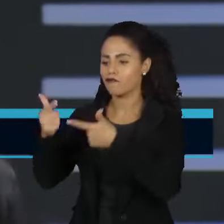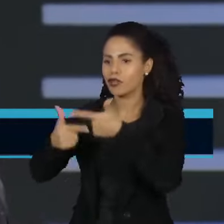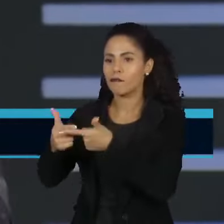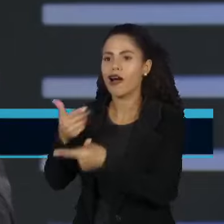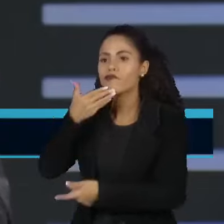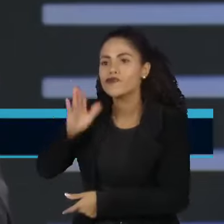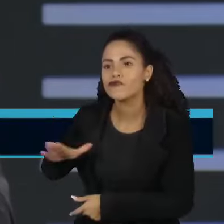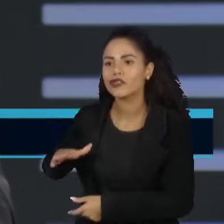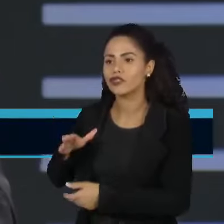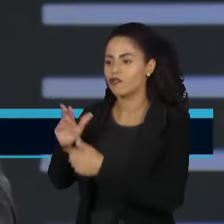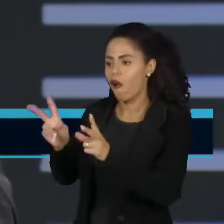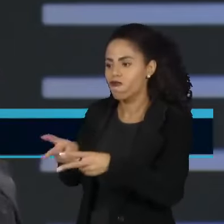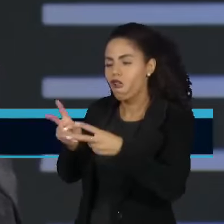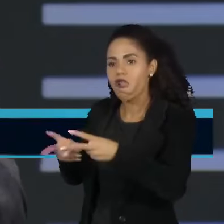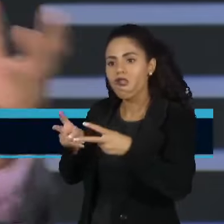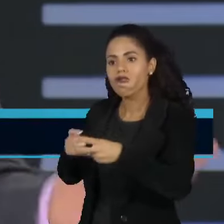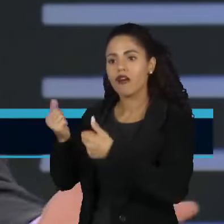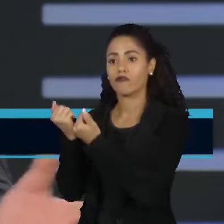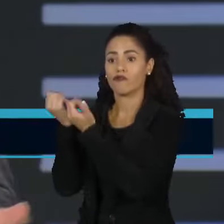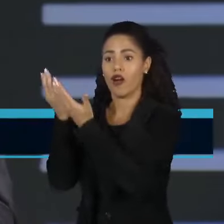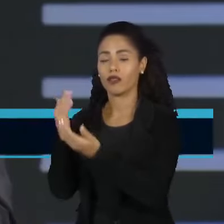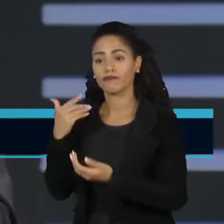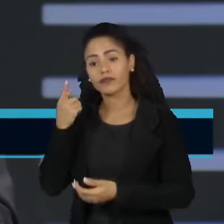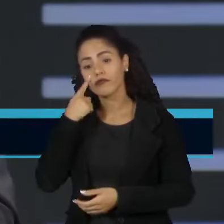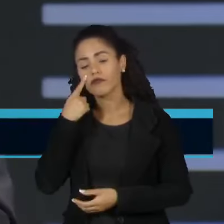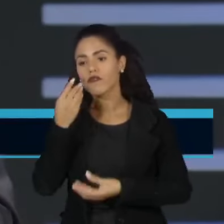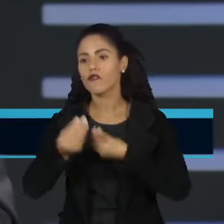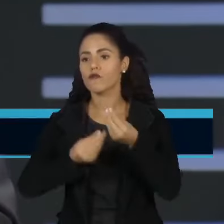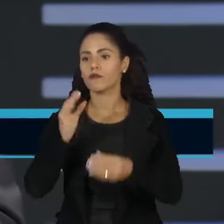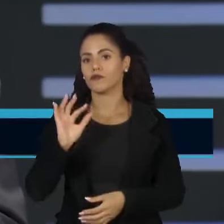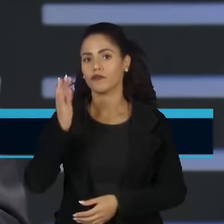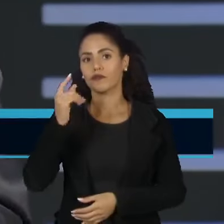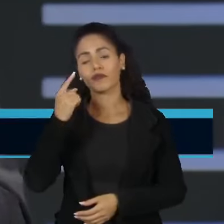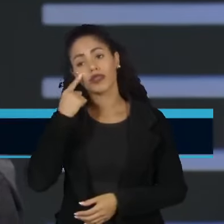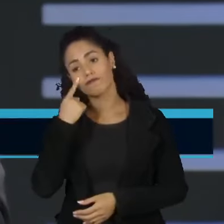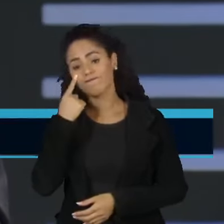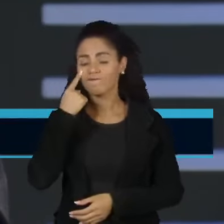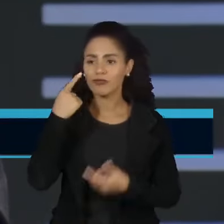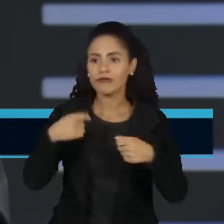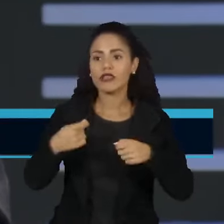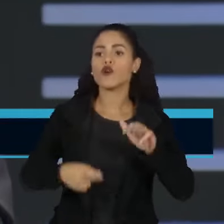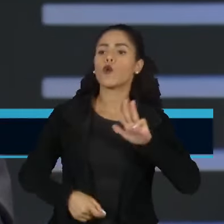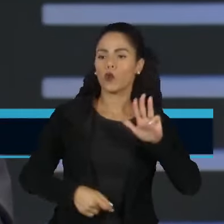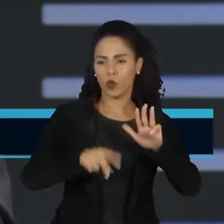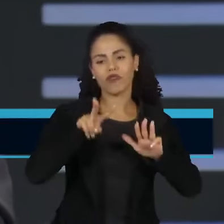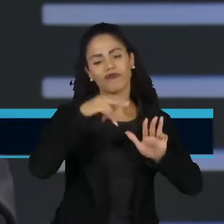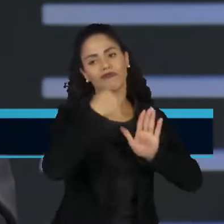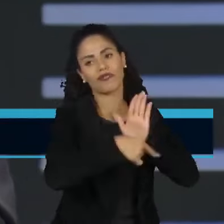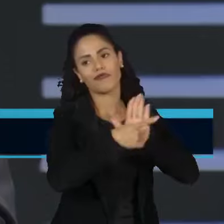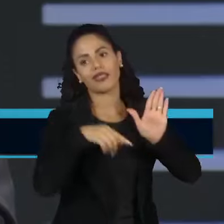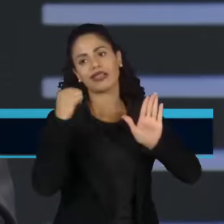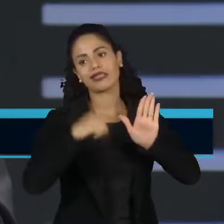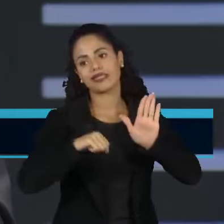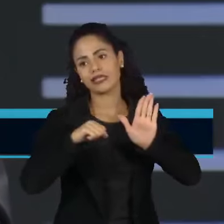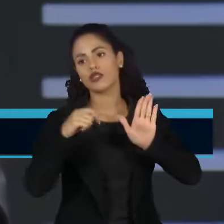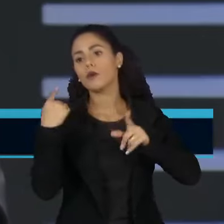da quantidade de código de complicador. No final das contas, eu também acho que o que vai vencer, Lula vai vetar, porque seria